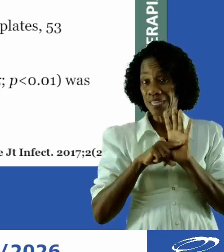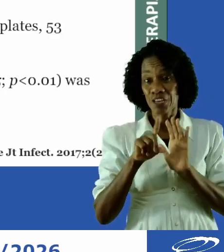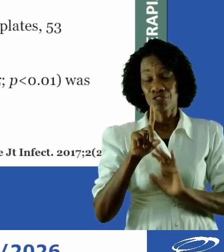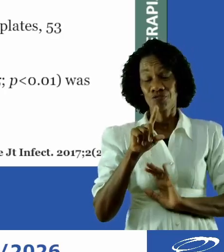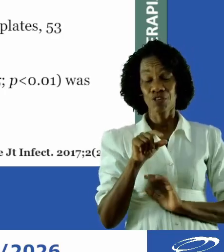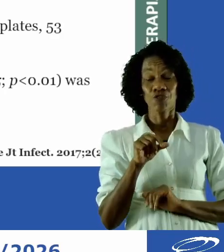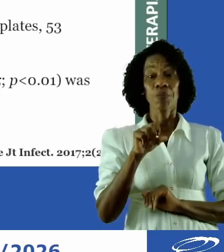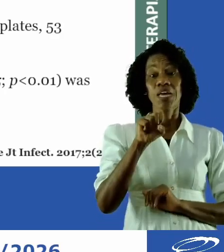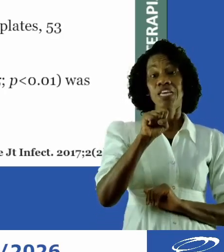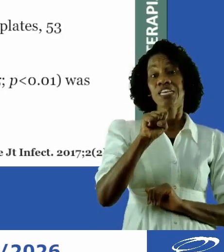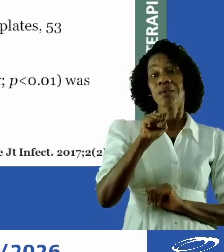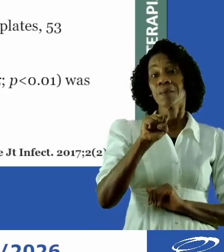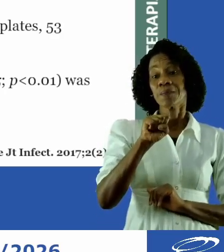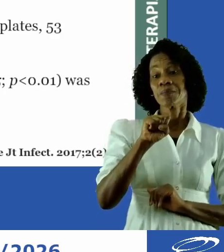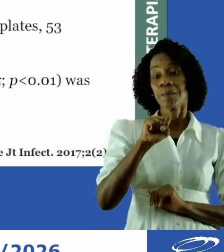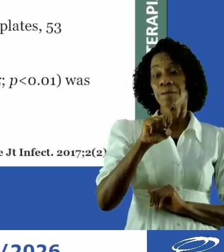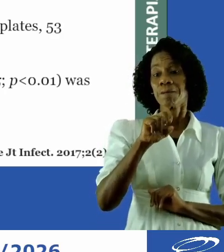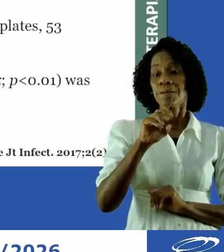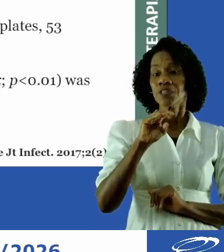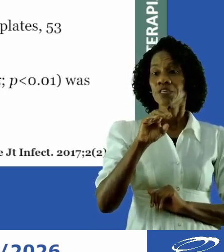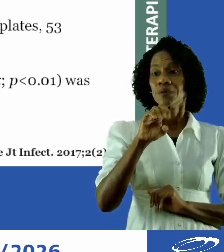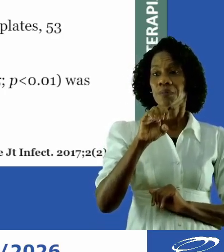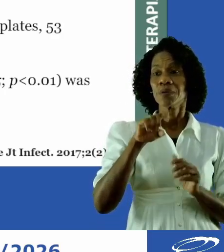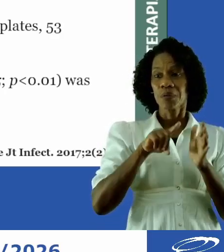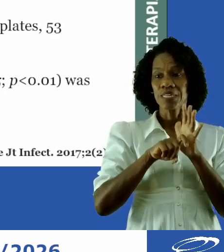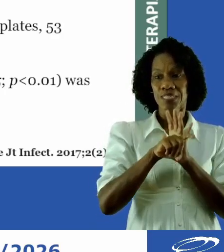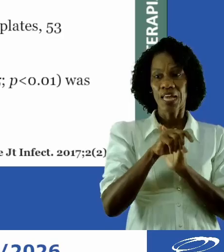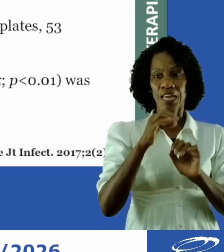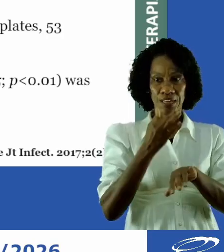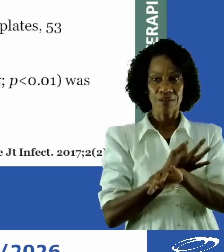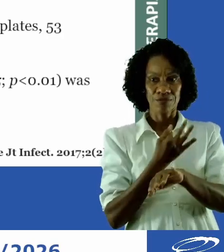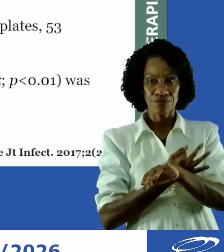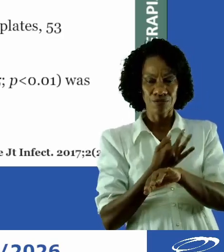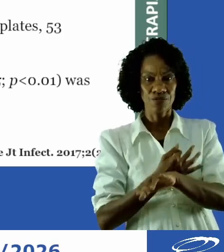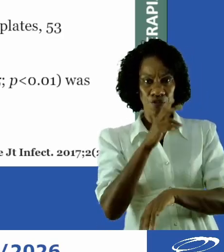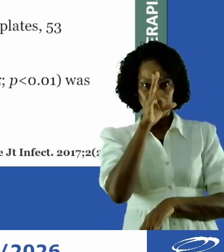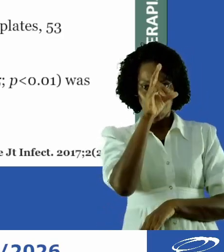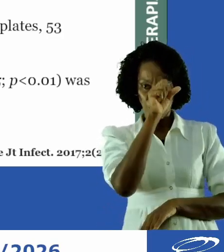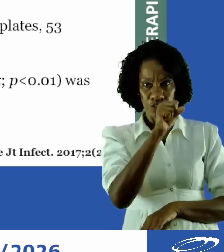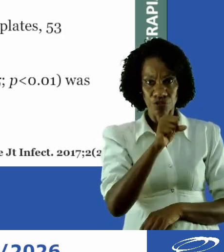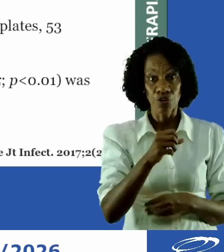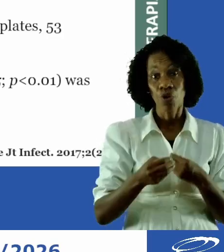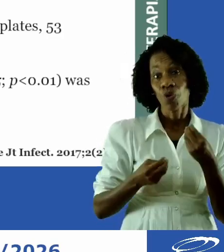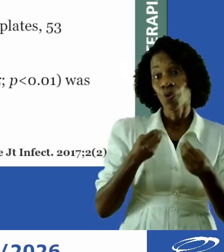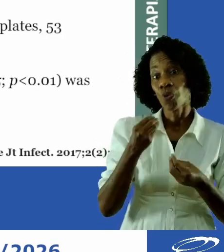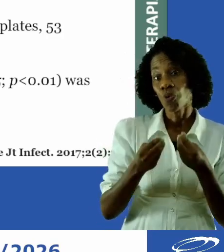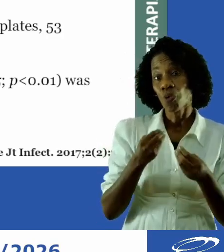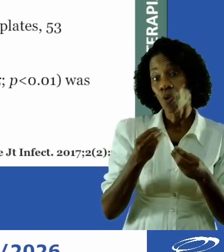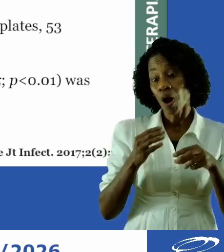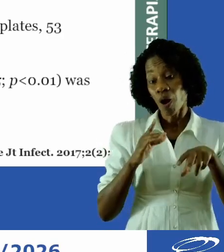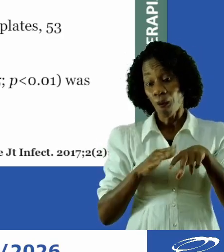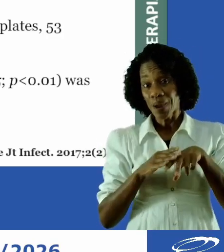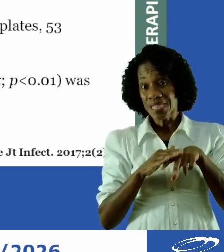Staphylococcus epidermidis multiresistente. Então, no nosso estudo, nós fizemos a seguinte pergunta: qual é o paciente que infecta por